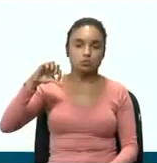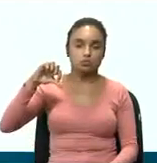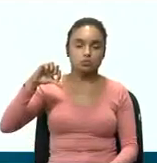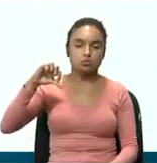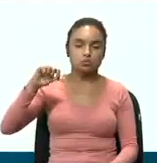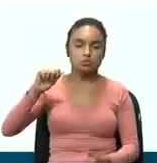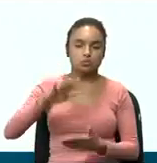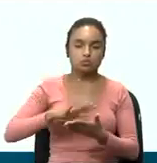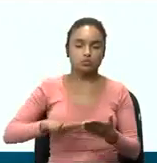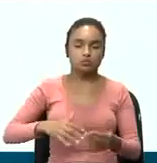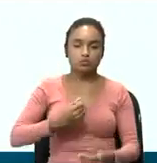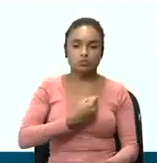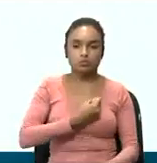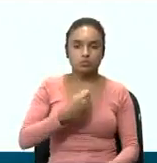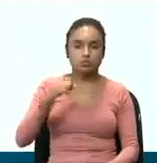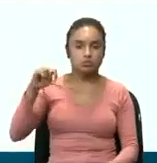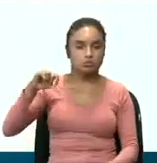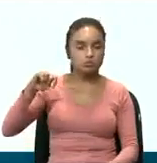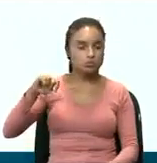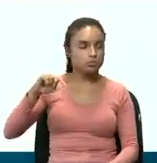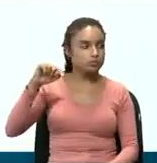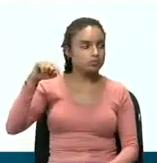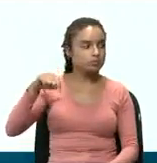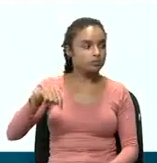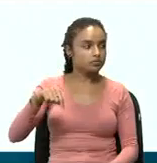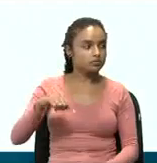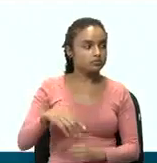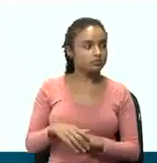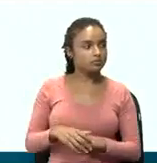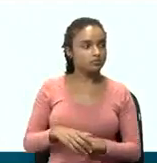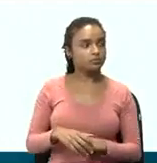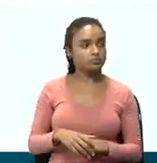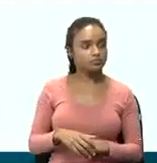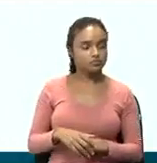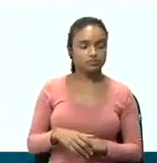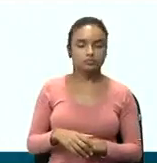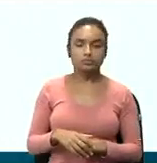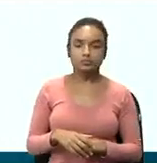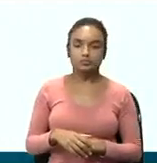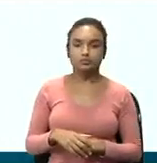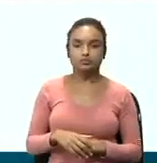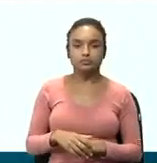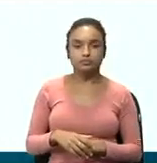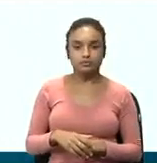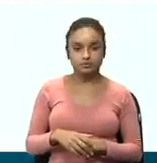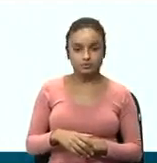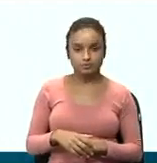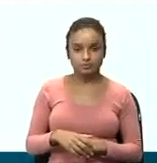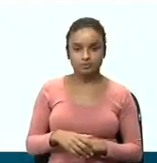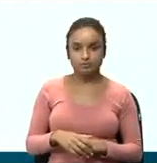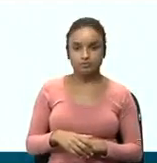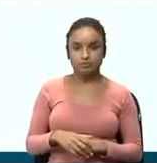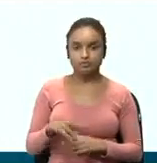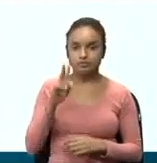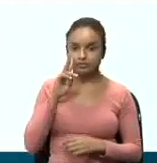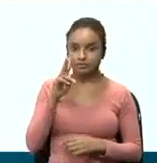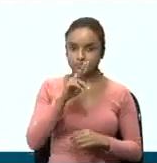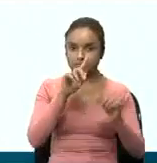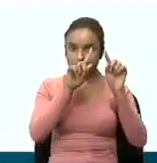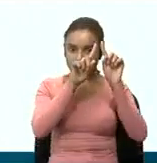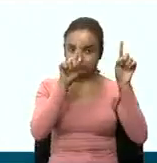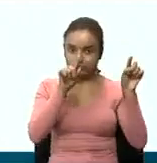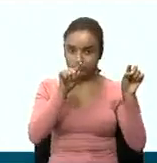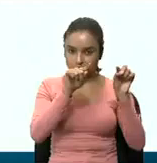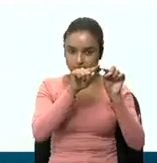raiz de 1 ao infinito, de menos 3 elevado a n menos 1, sobre 4n.